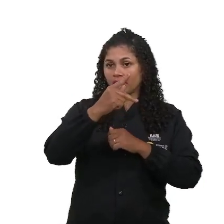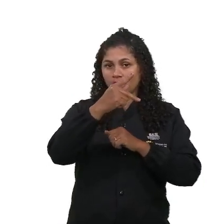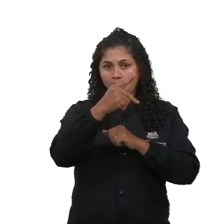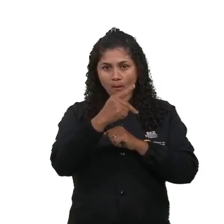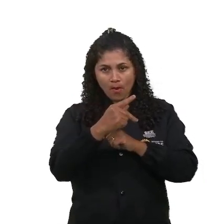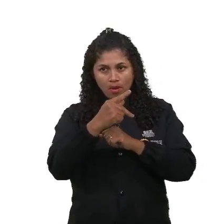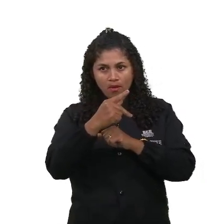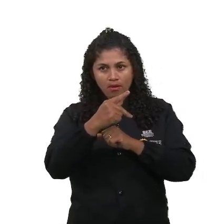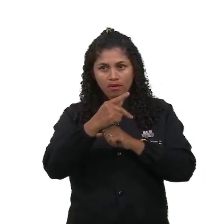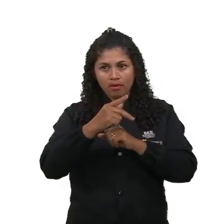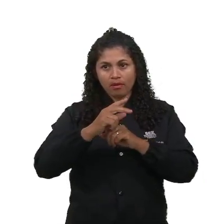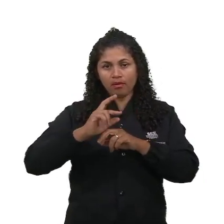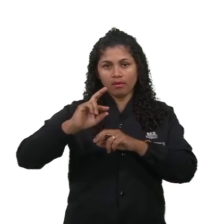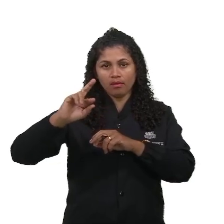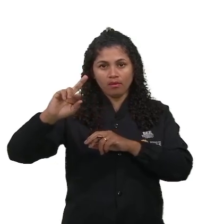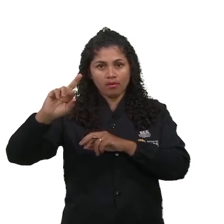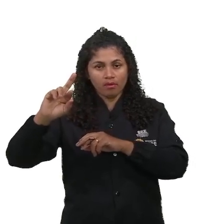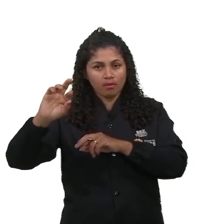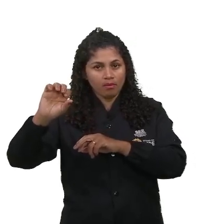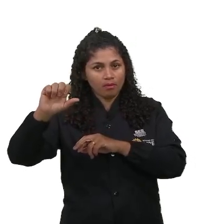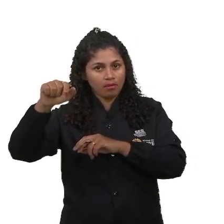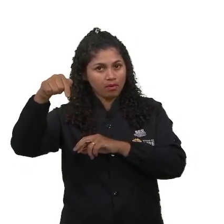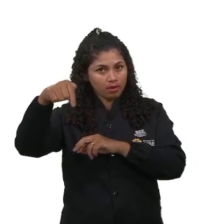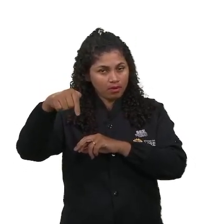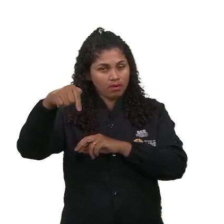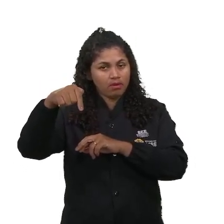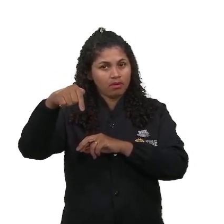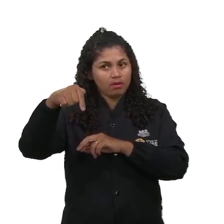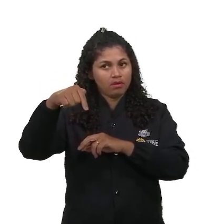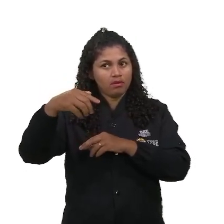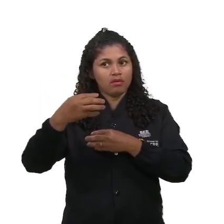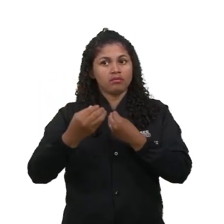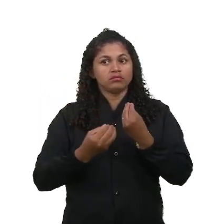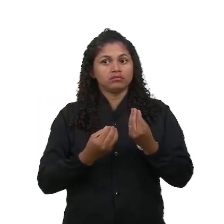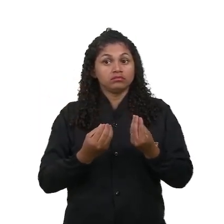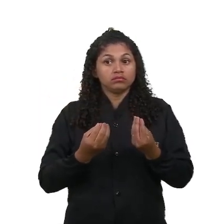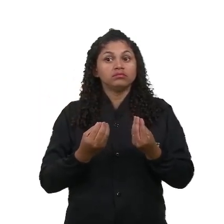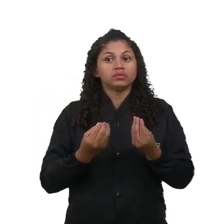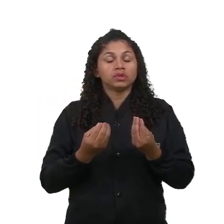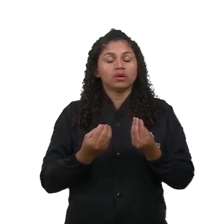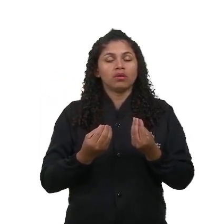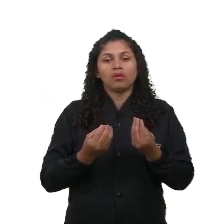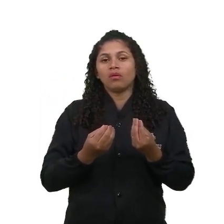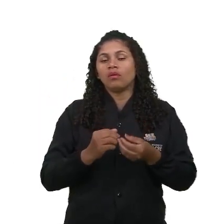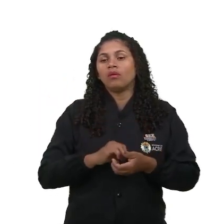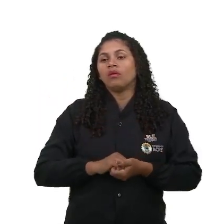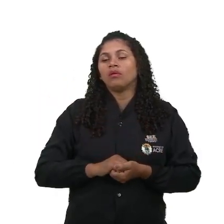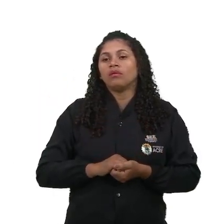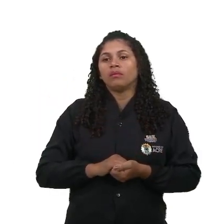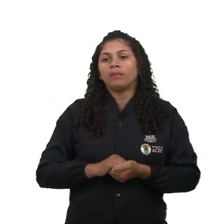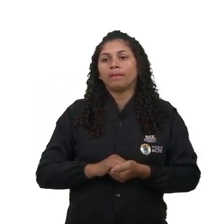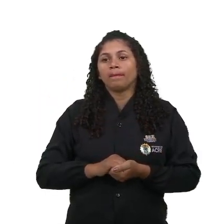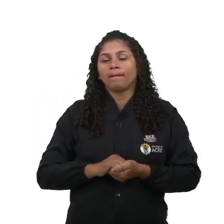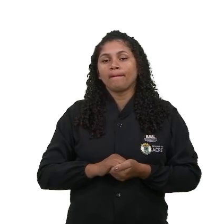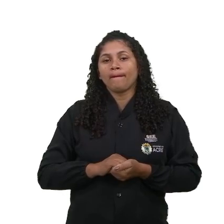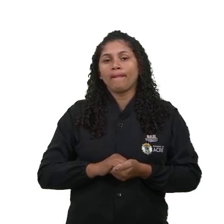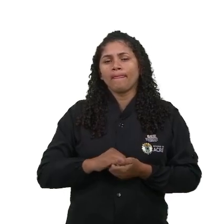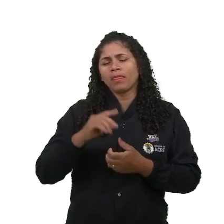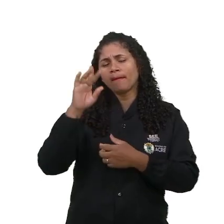seja o inicial e o S seja o final dos segmentos. Agora, mais do que isso,